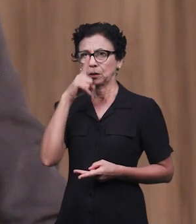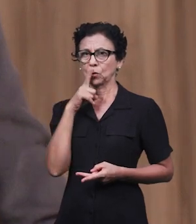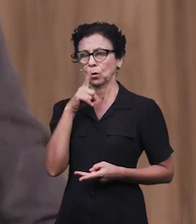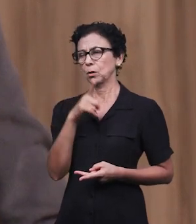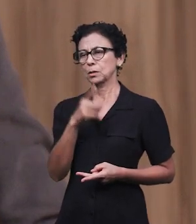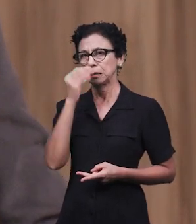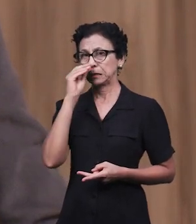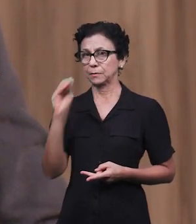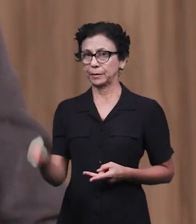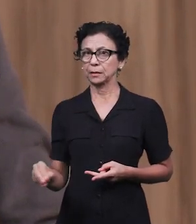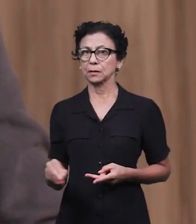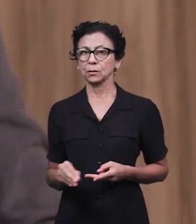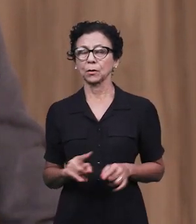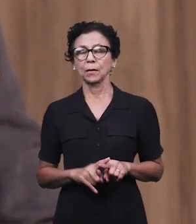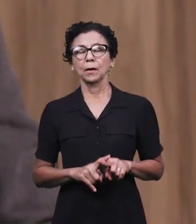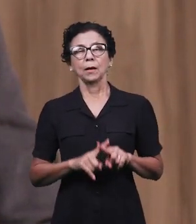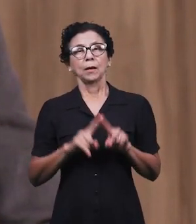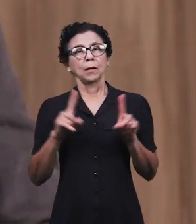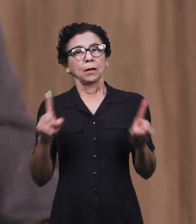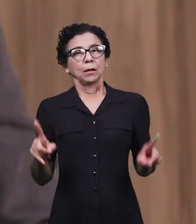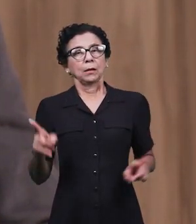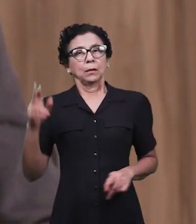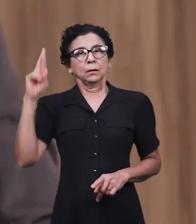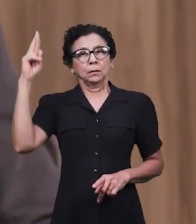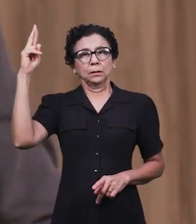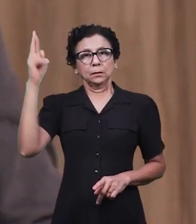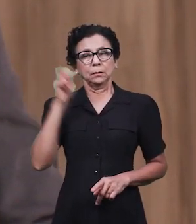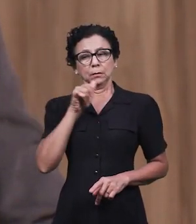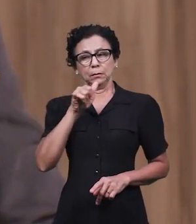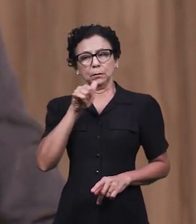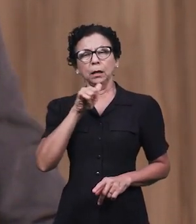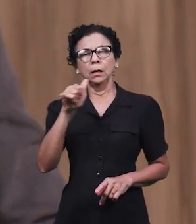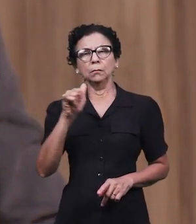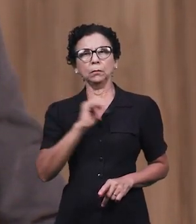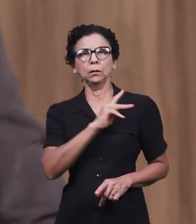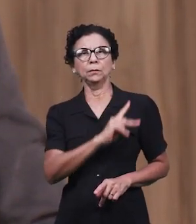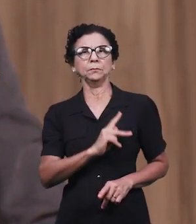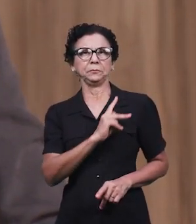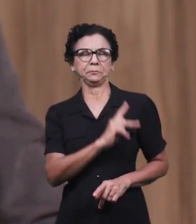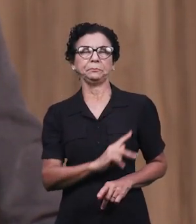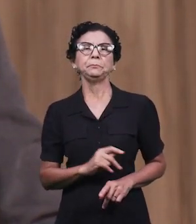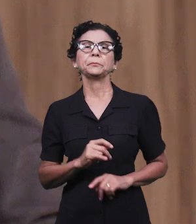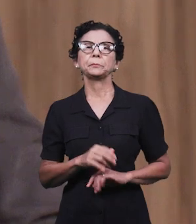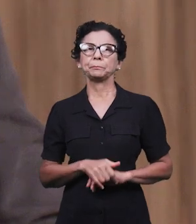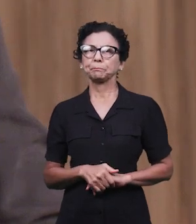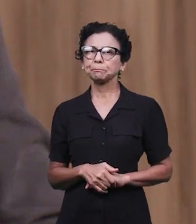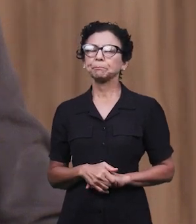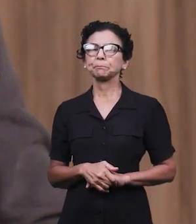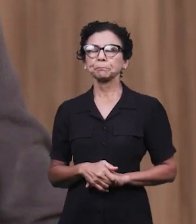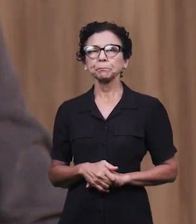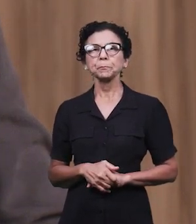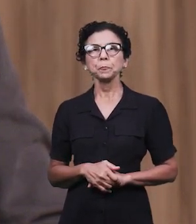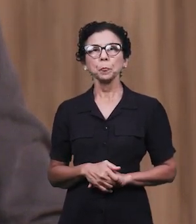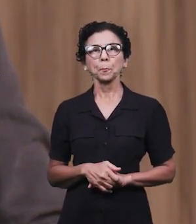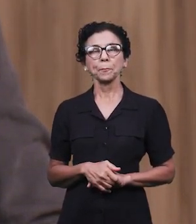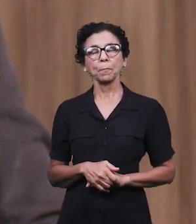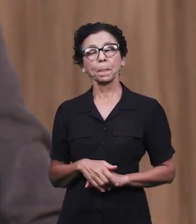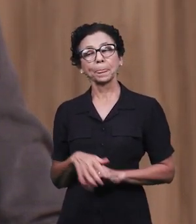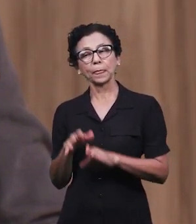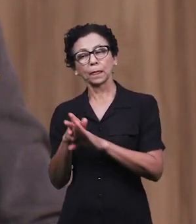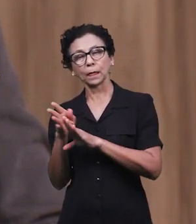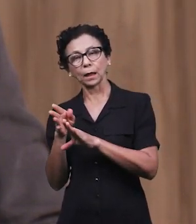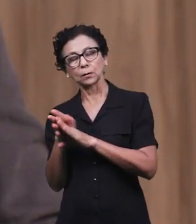o Senhor já estava se revelando a Paulo e instruindo, até que no momento